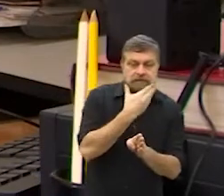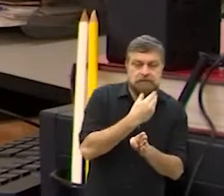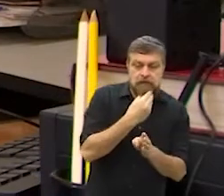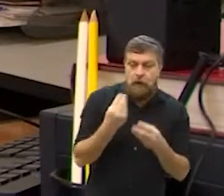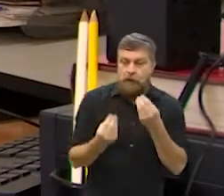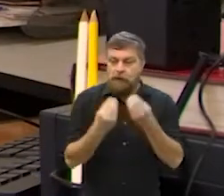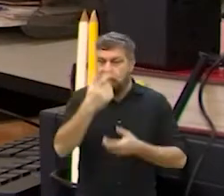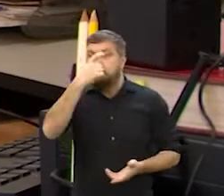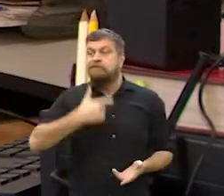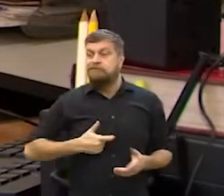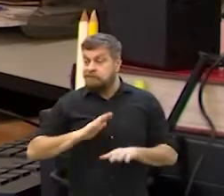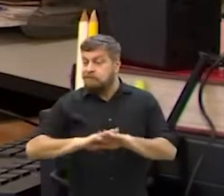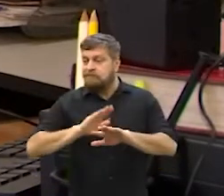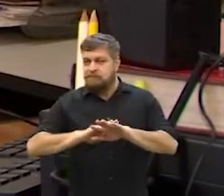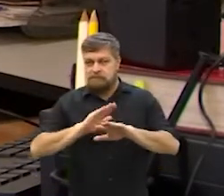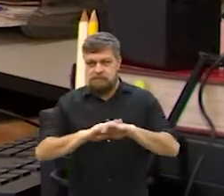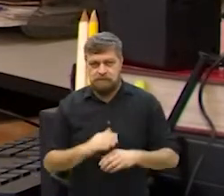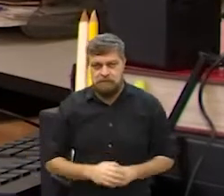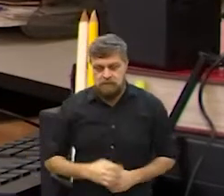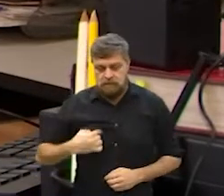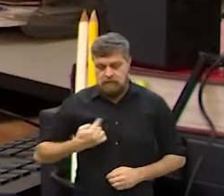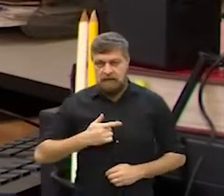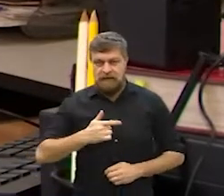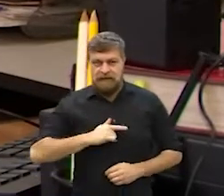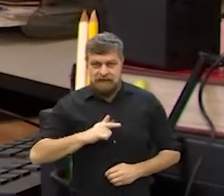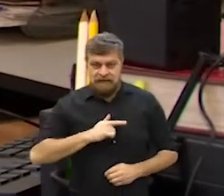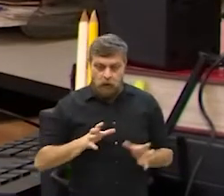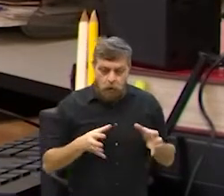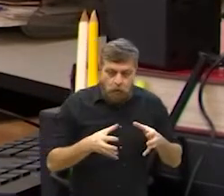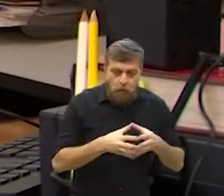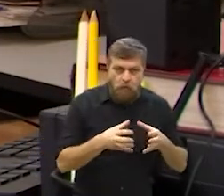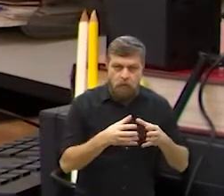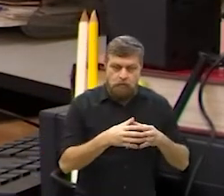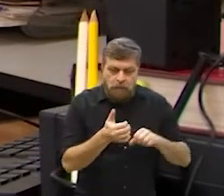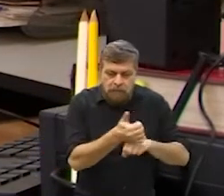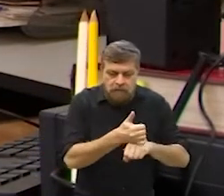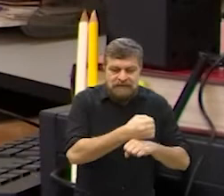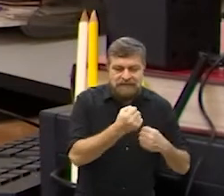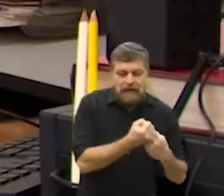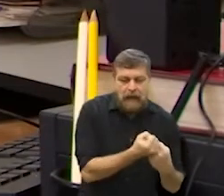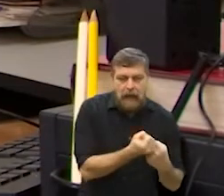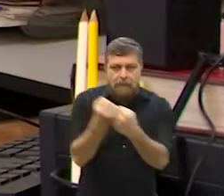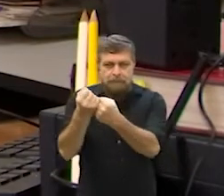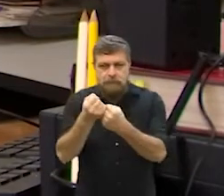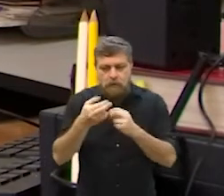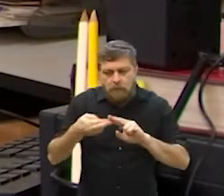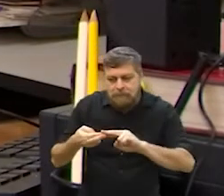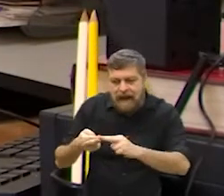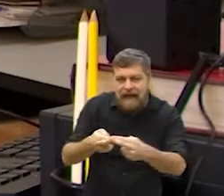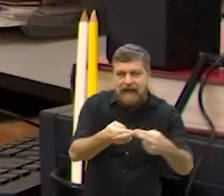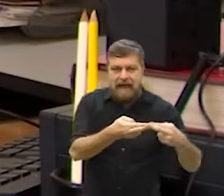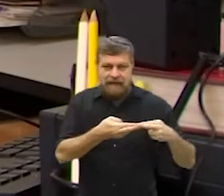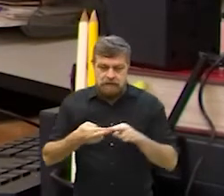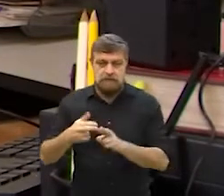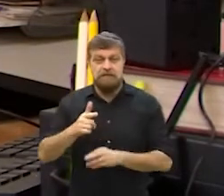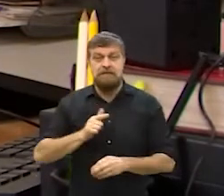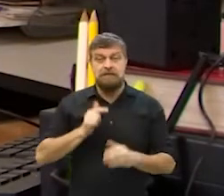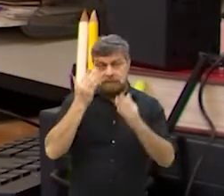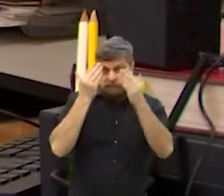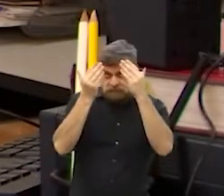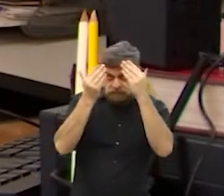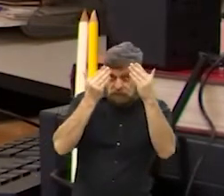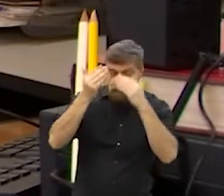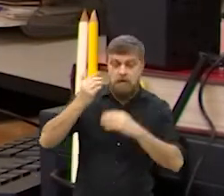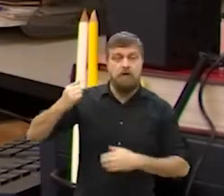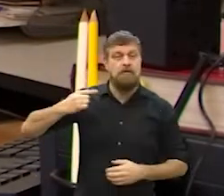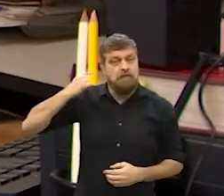né Sou Assim E agora o que que eu faço mas nós temos uma rede de apoio né que é com